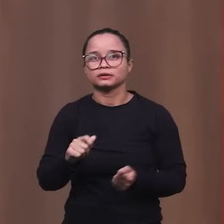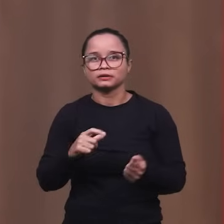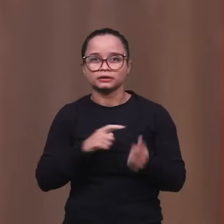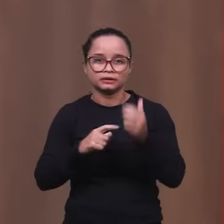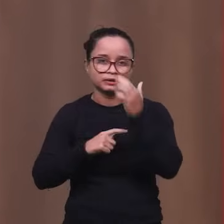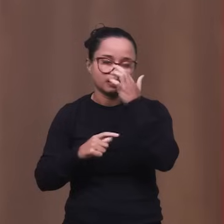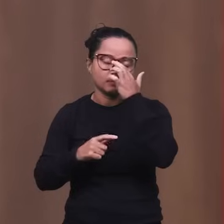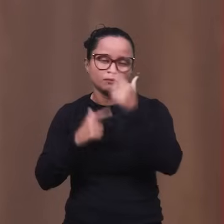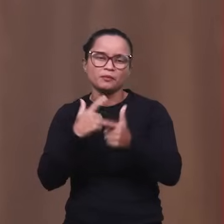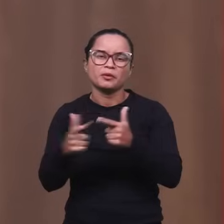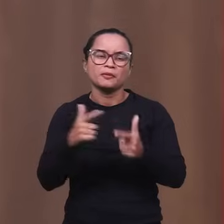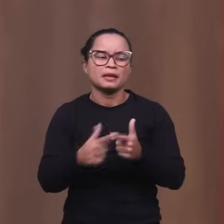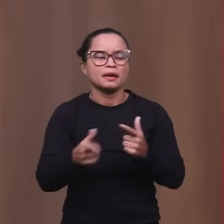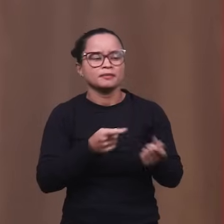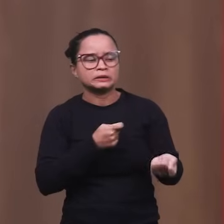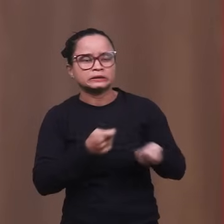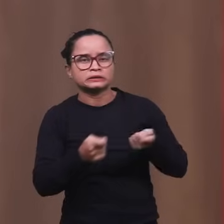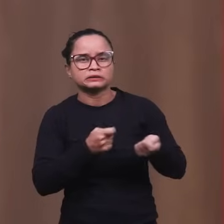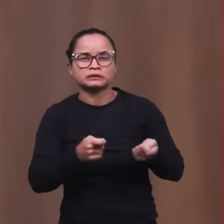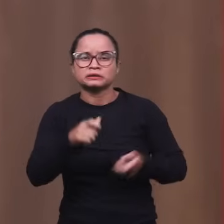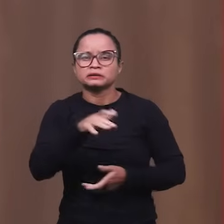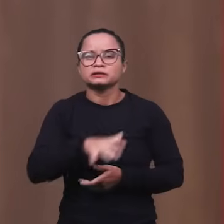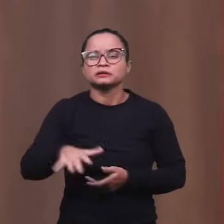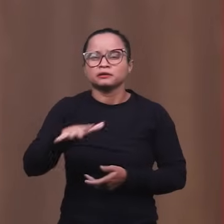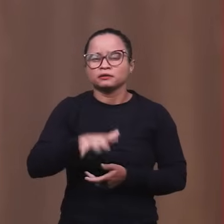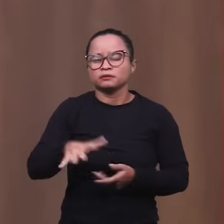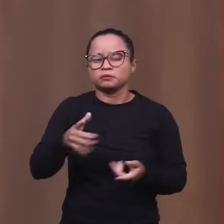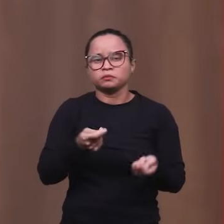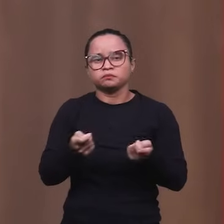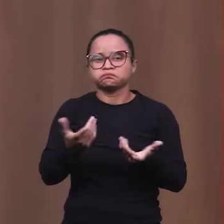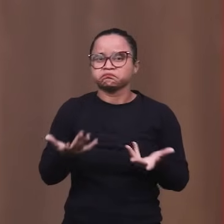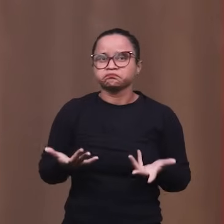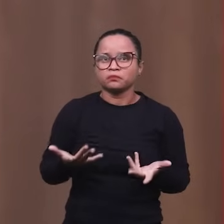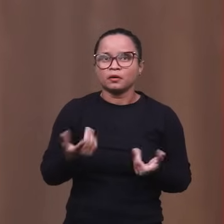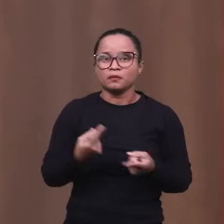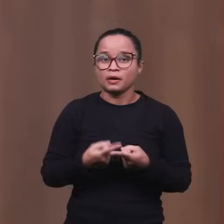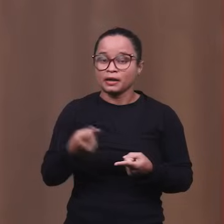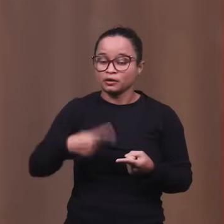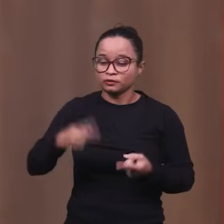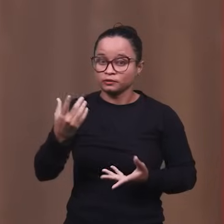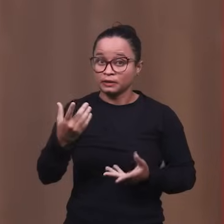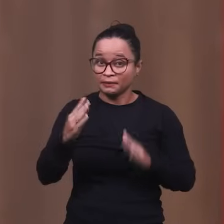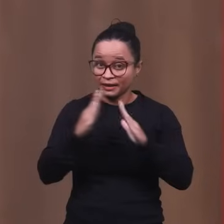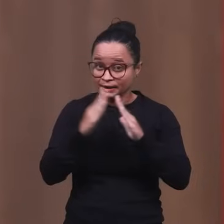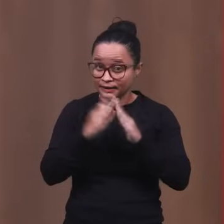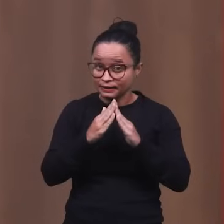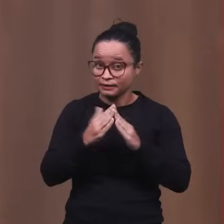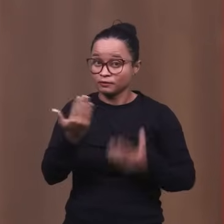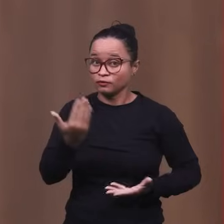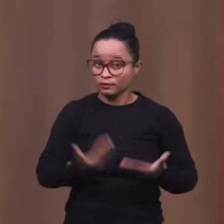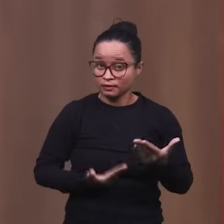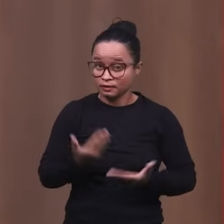autoridade. Esse é um mundo que em todos os setores da autoridade. Mas no lado servo do Senhor, é preciso que se